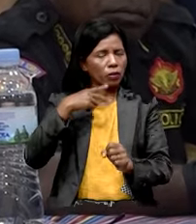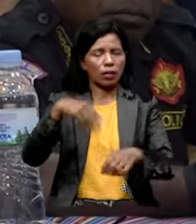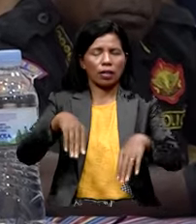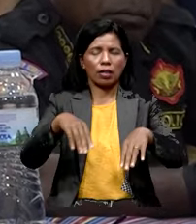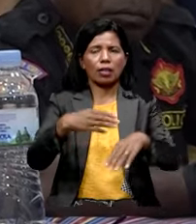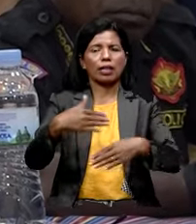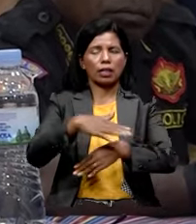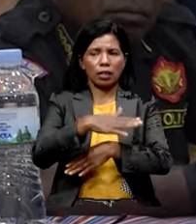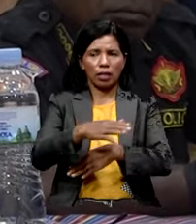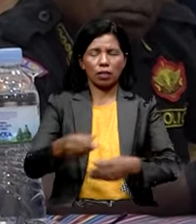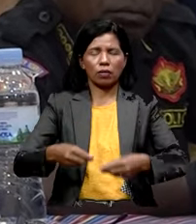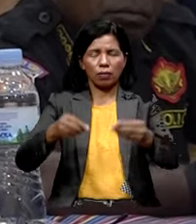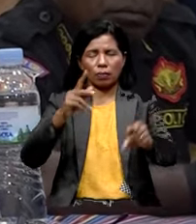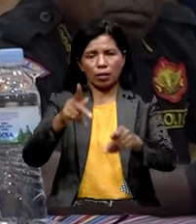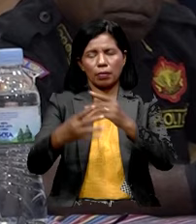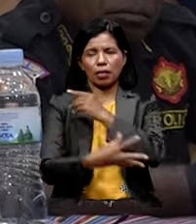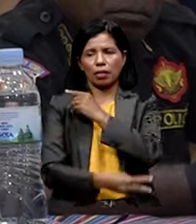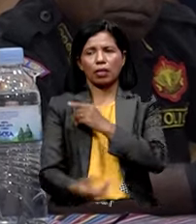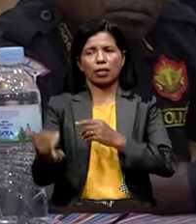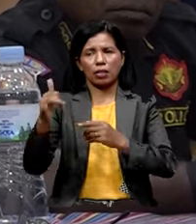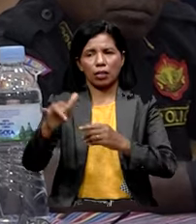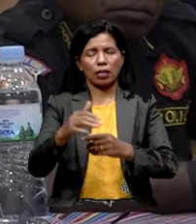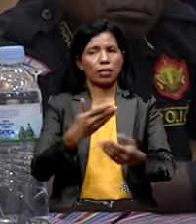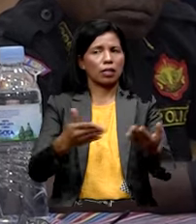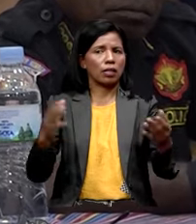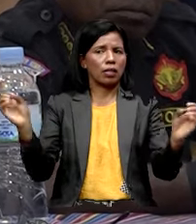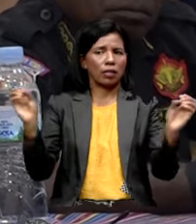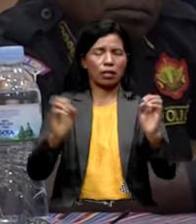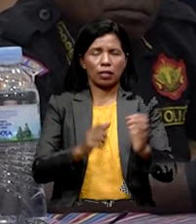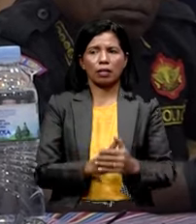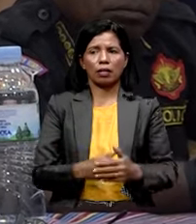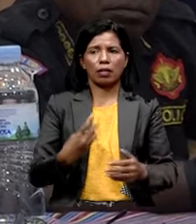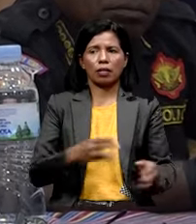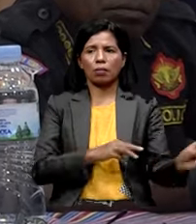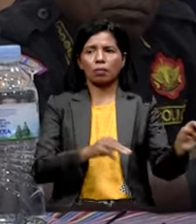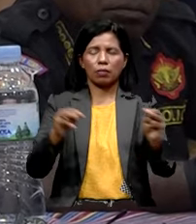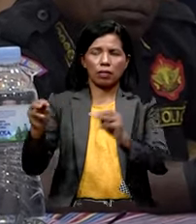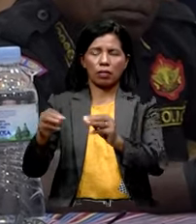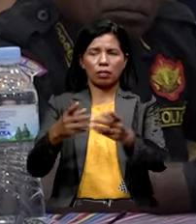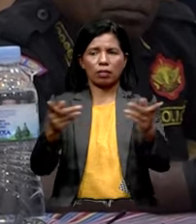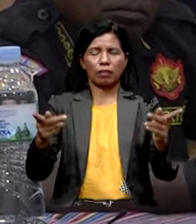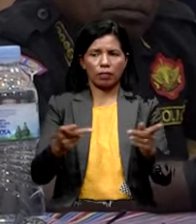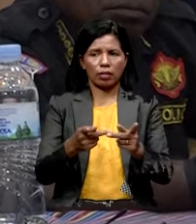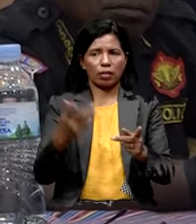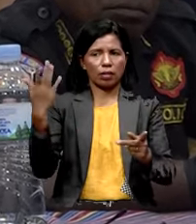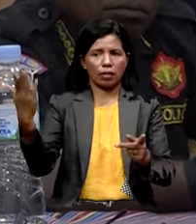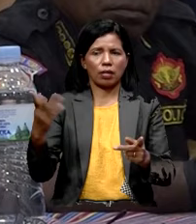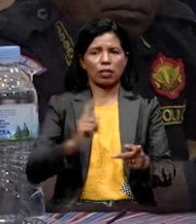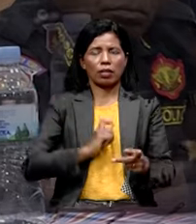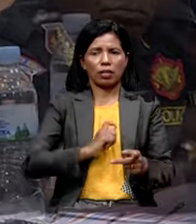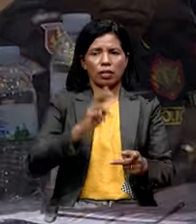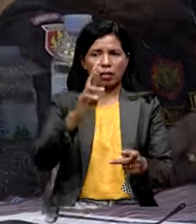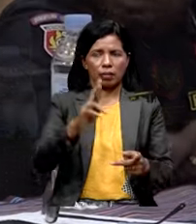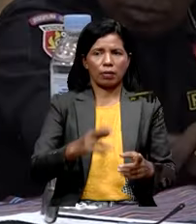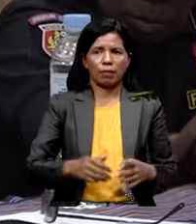han, entrega ba uang kiak sere, boa ser nebem, mas la serve, muda outro ba minifatinha, tibar.